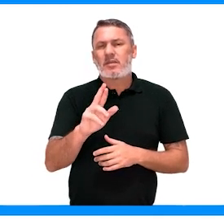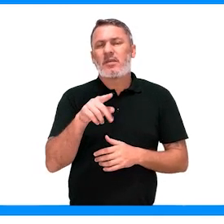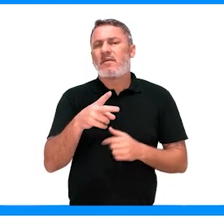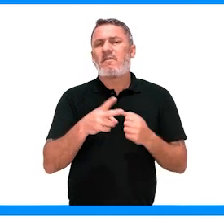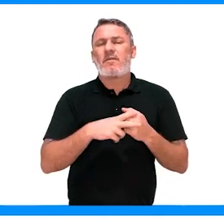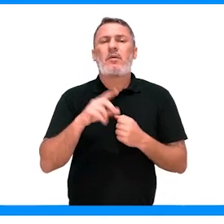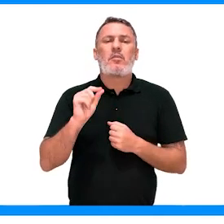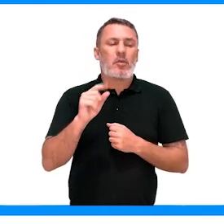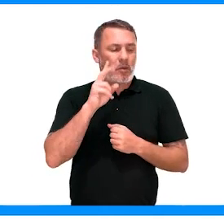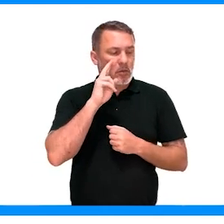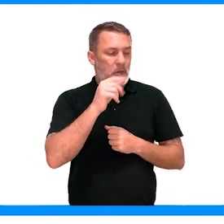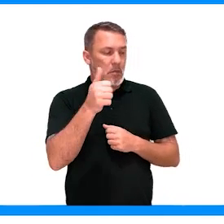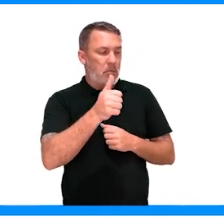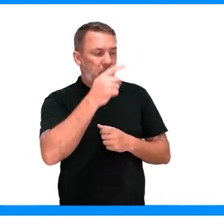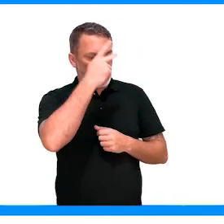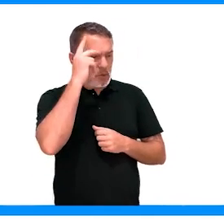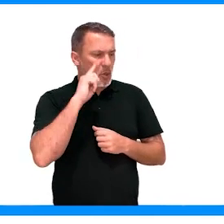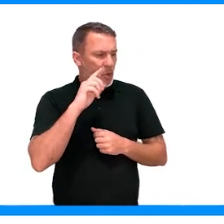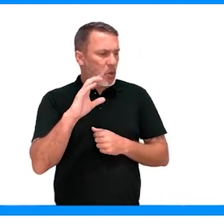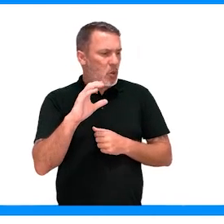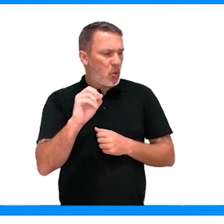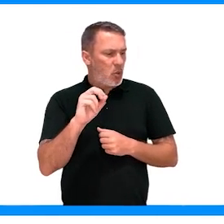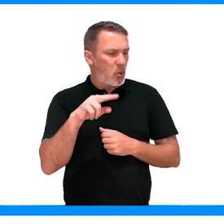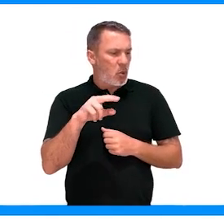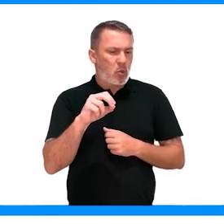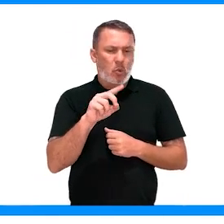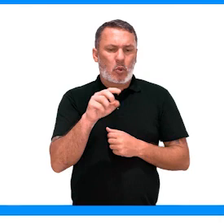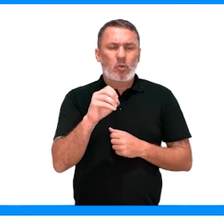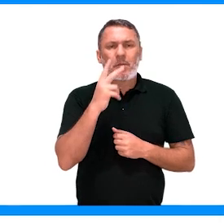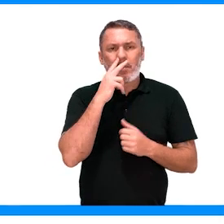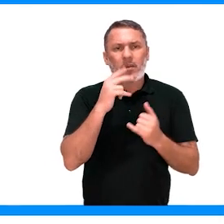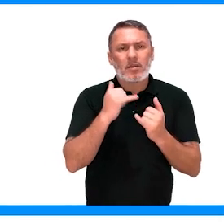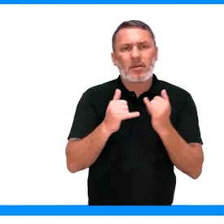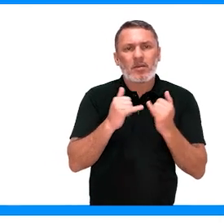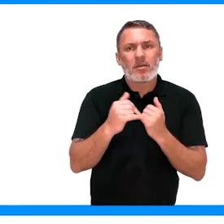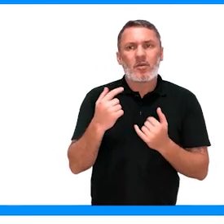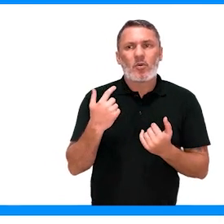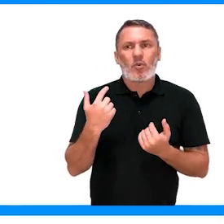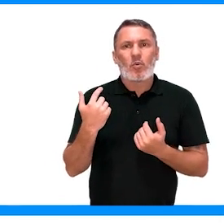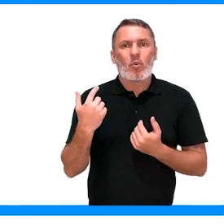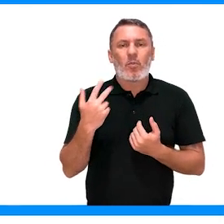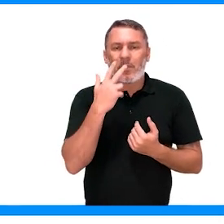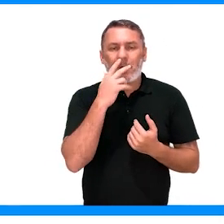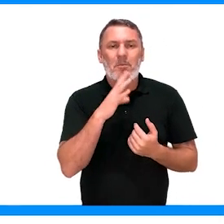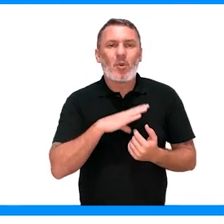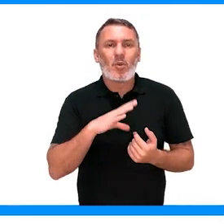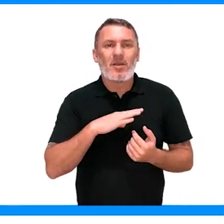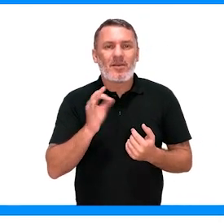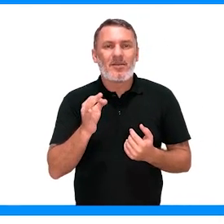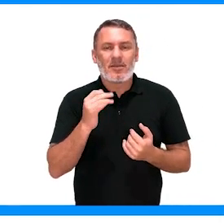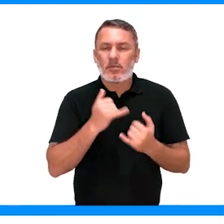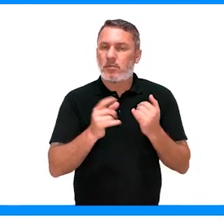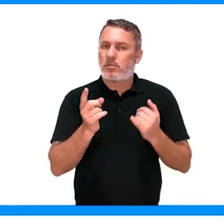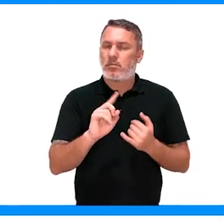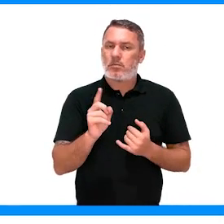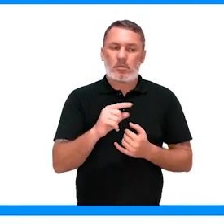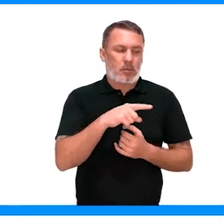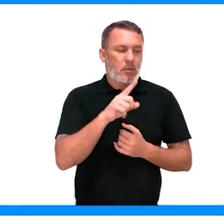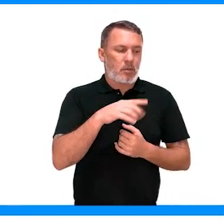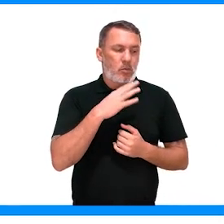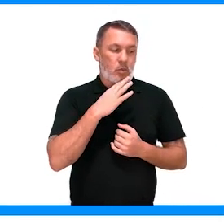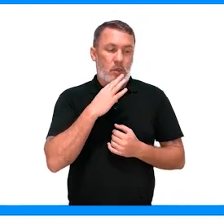verbinho aí, a primeira pessoa, muita gente confunde, porque conosco parece que é a contração do português, mas não